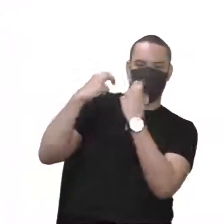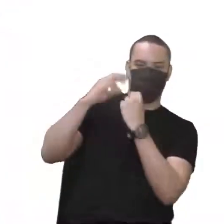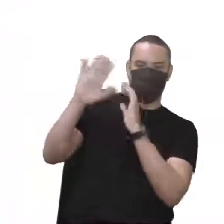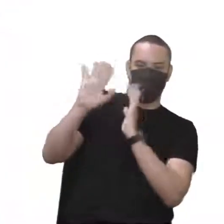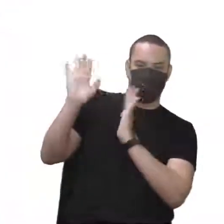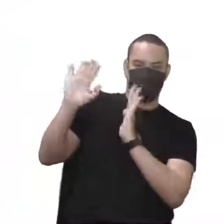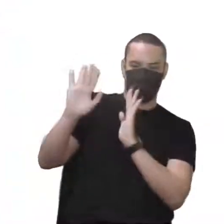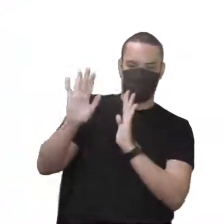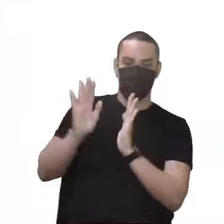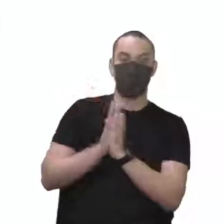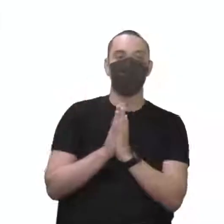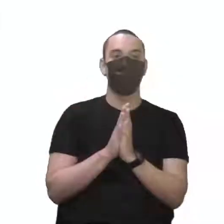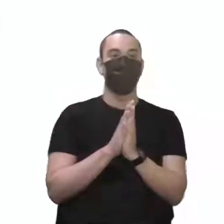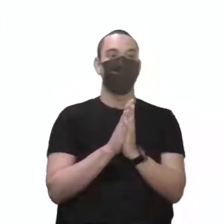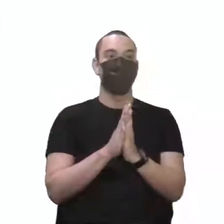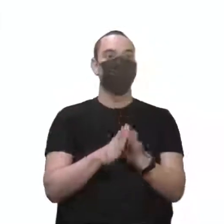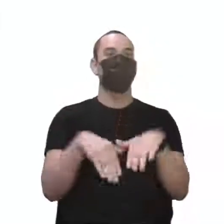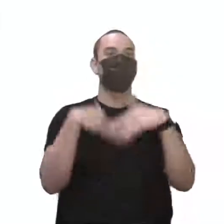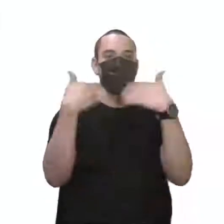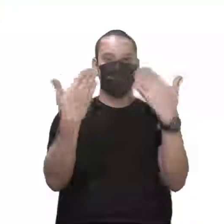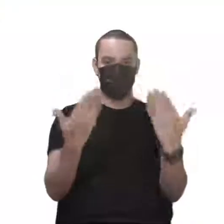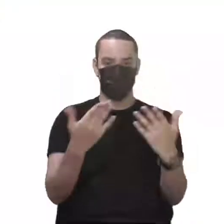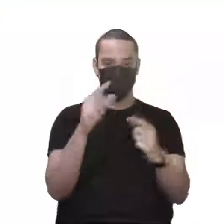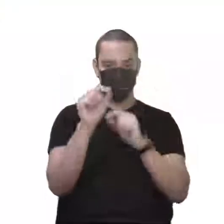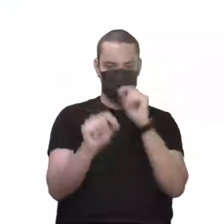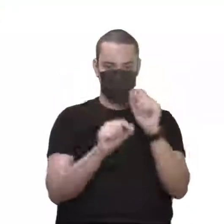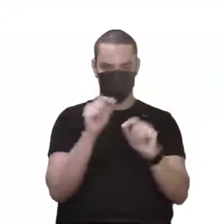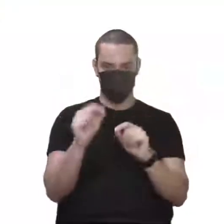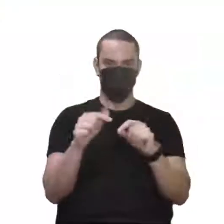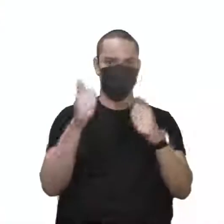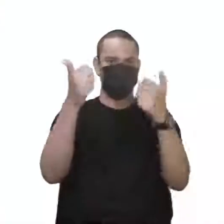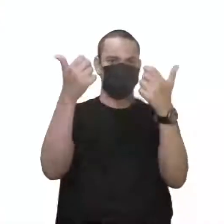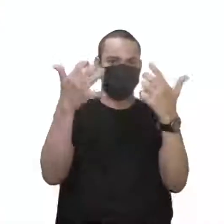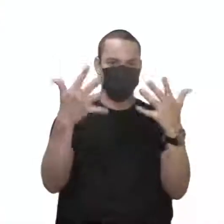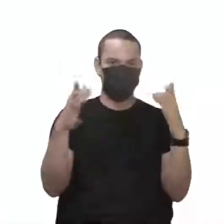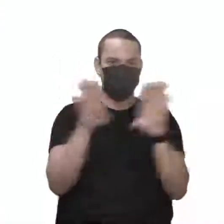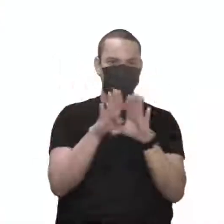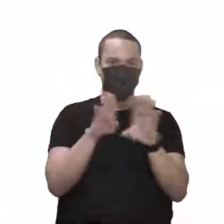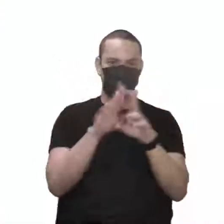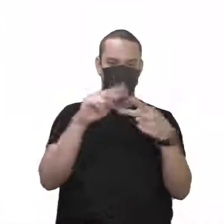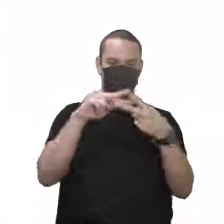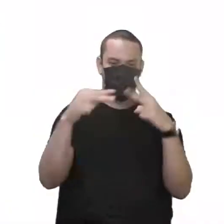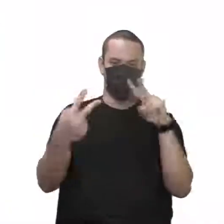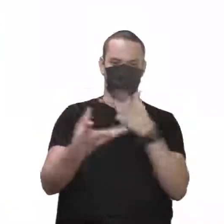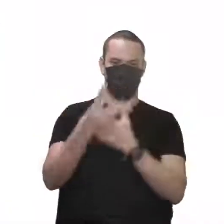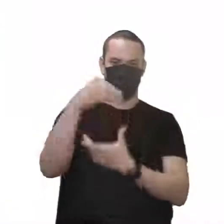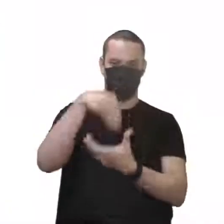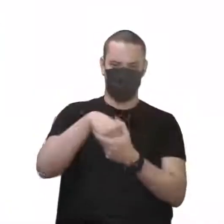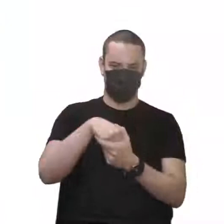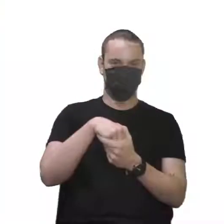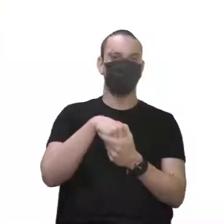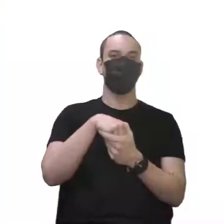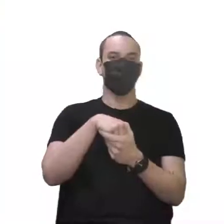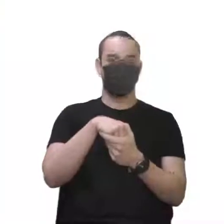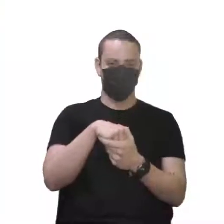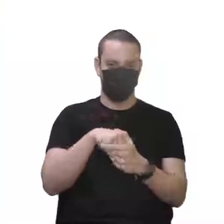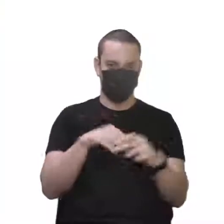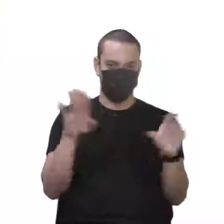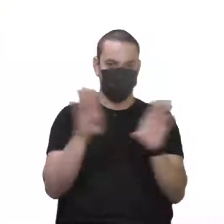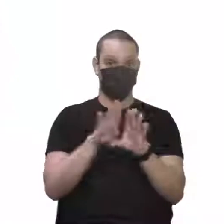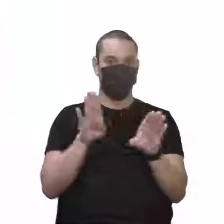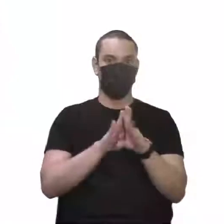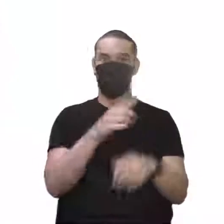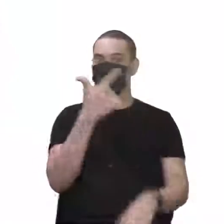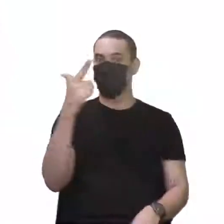Galera, já não é pouca coisa a gente falar desses micro-organismos, ainda falar da genética deles. Outra coisinha que não